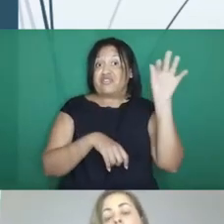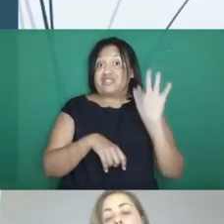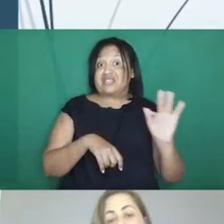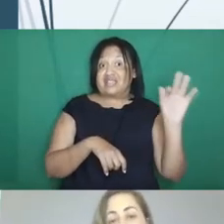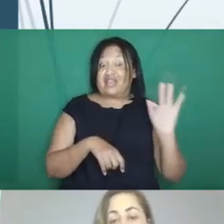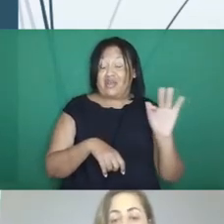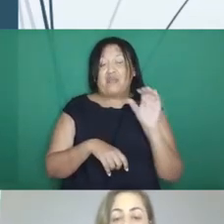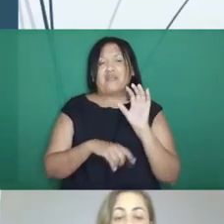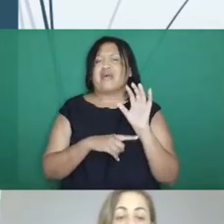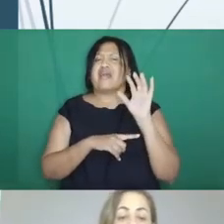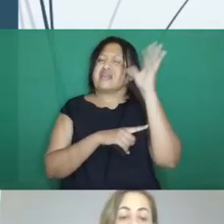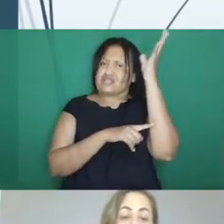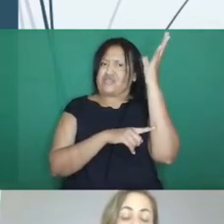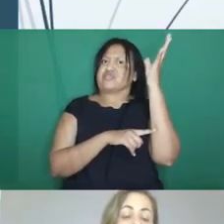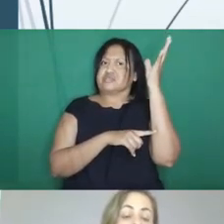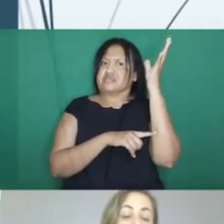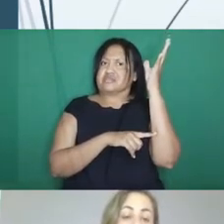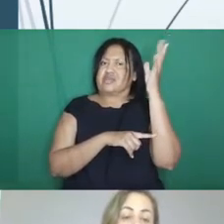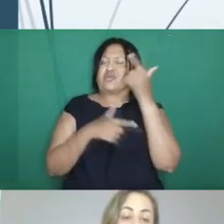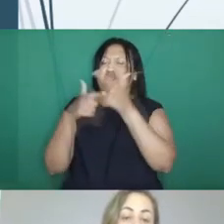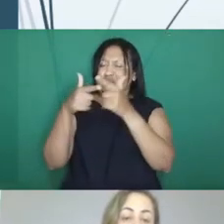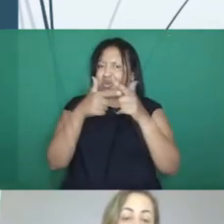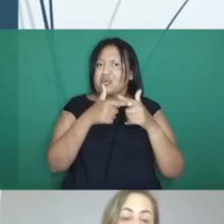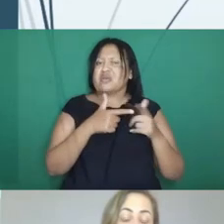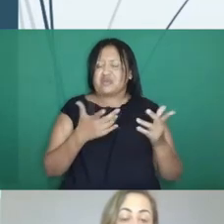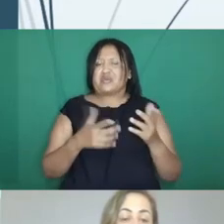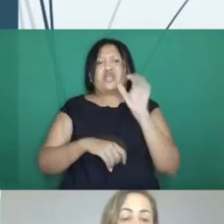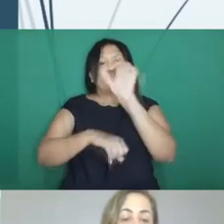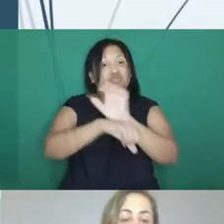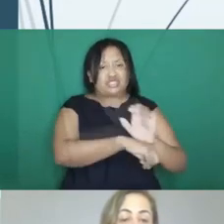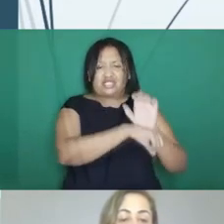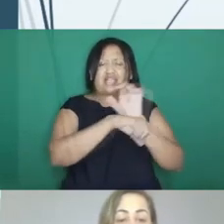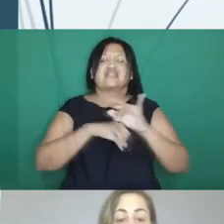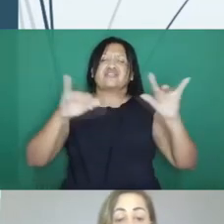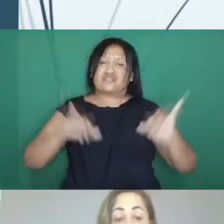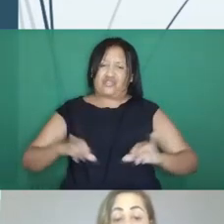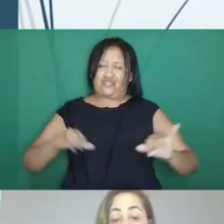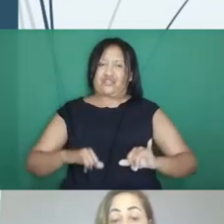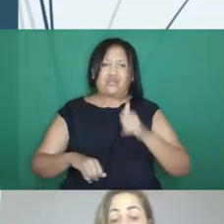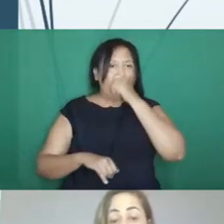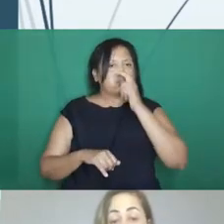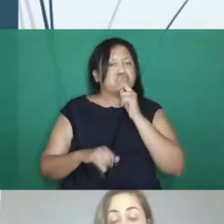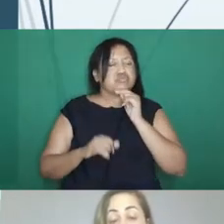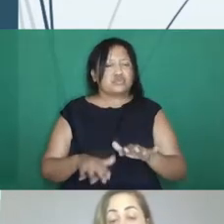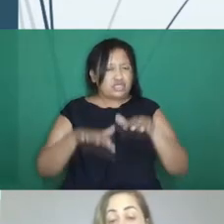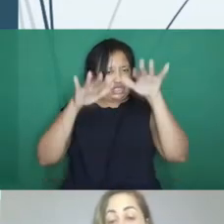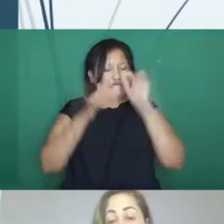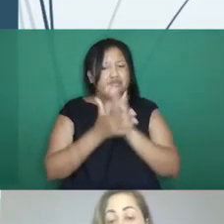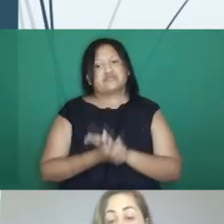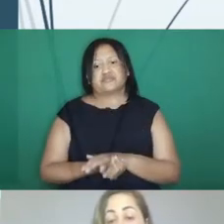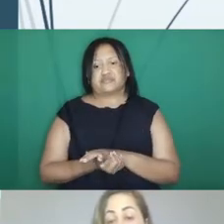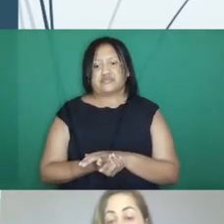para resolver né a situação aí do estado que tá sofrendo com enchente do Flash flooding